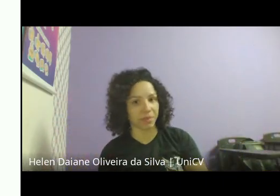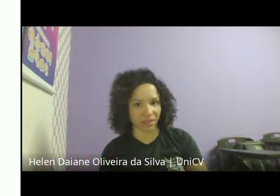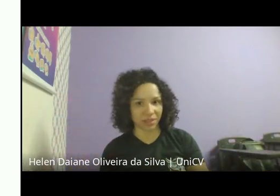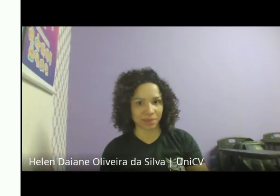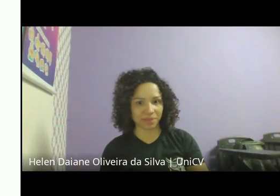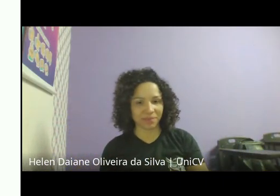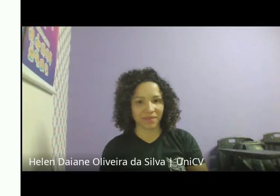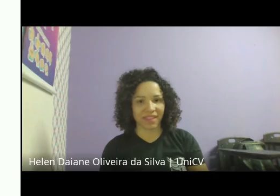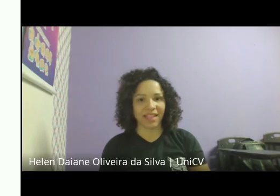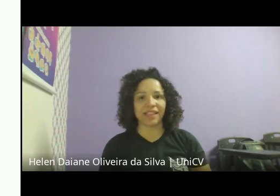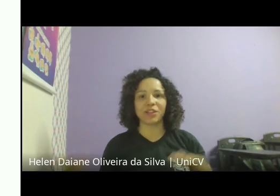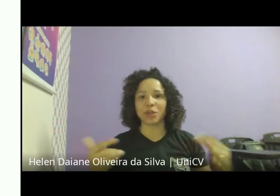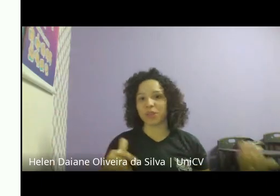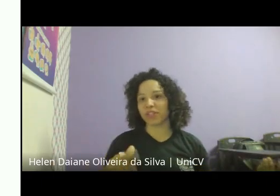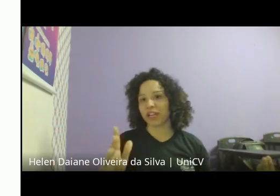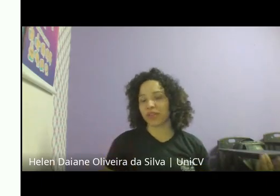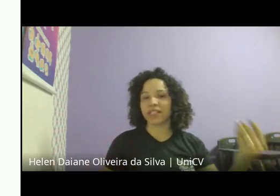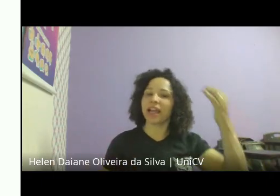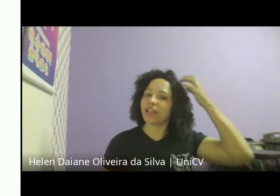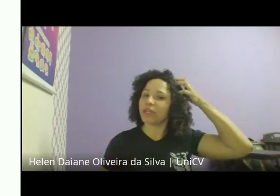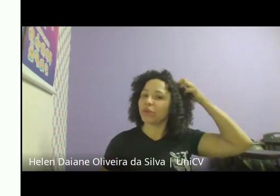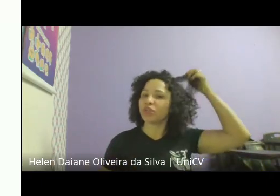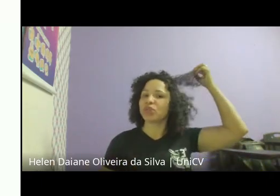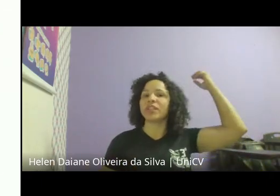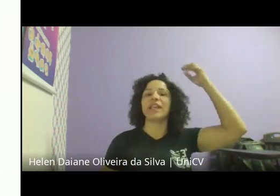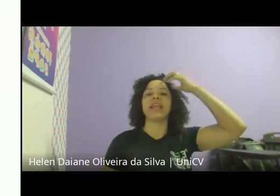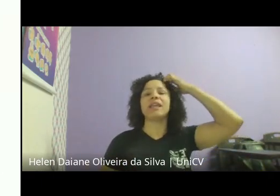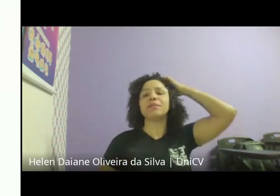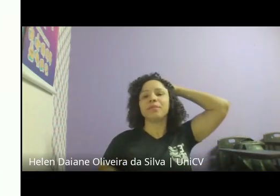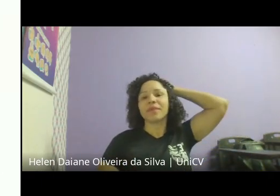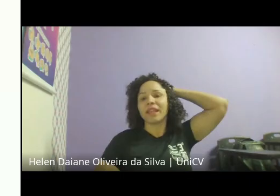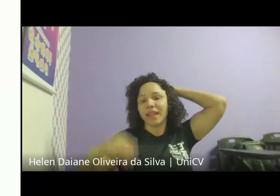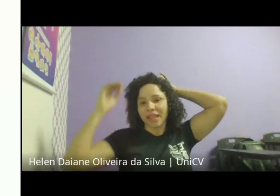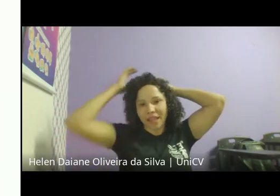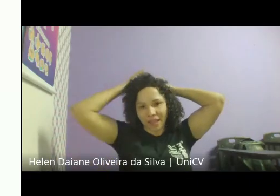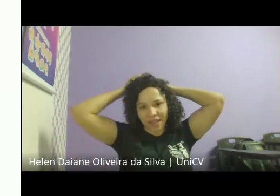em Libras. Então tem uma surda que ela falou assim: uma noite eu sonhei